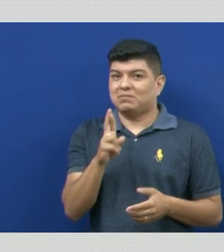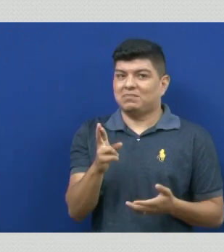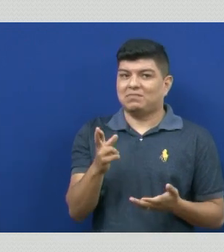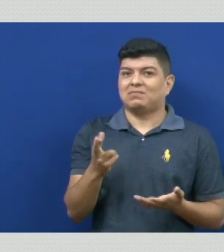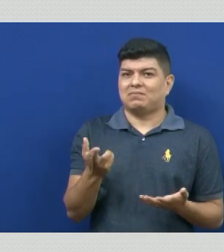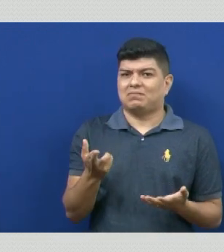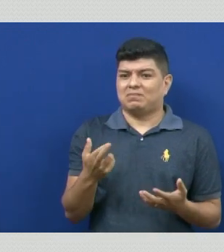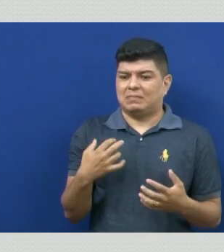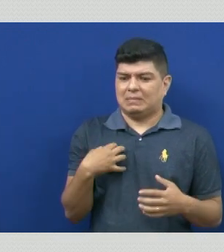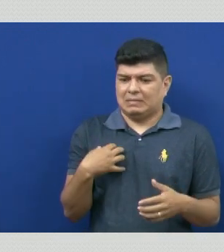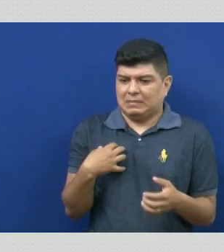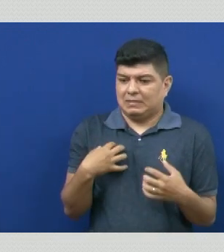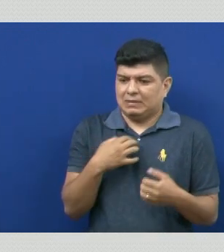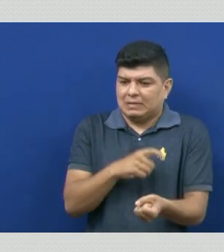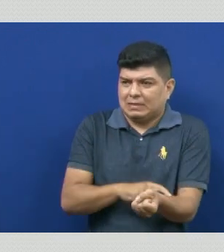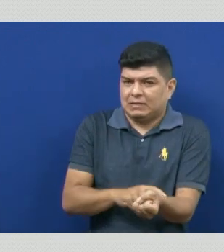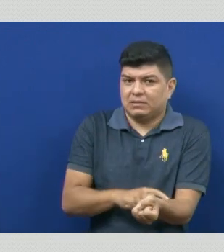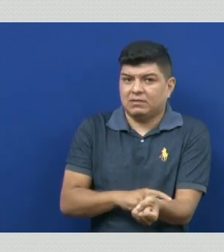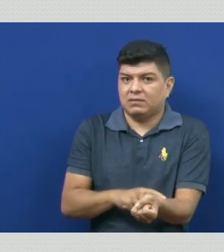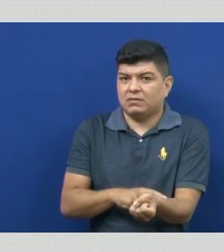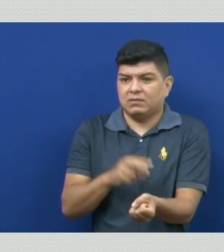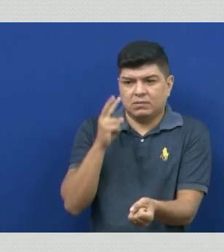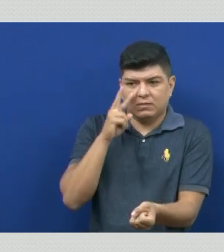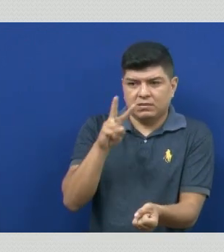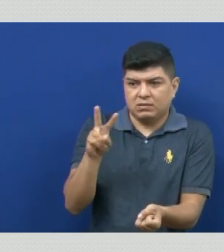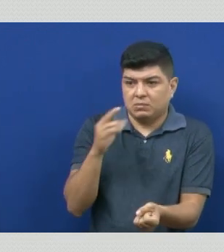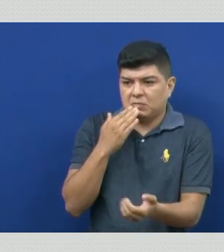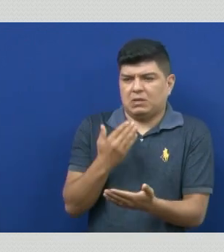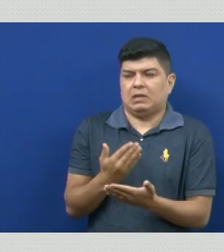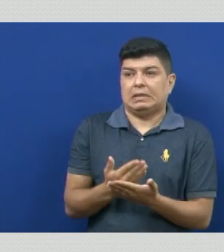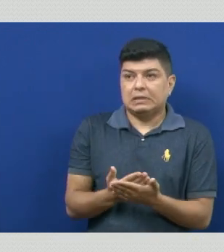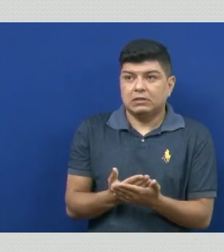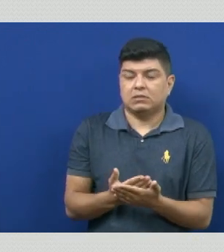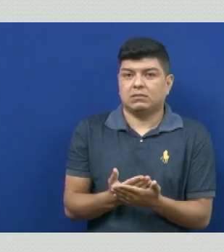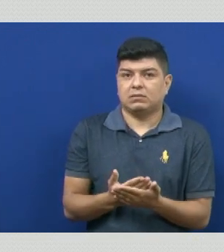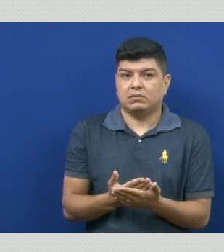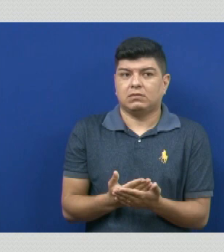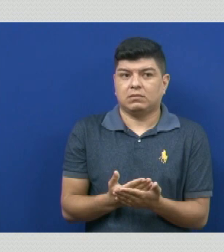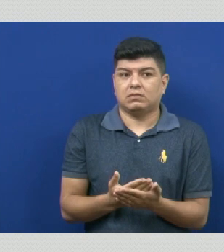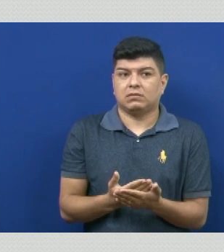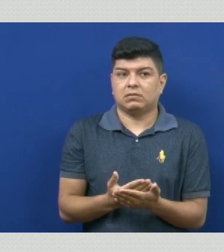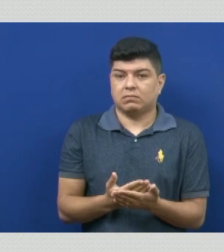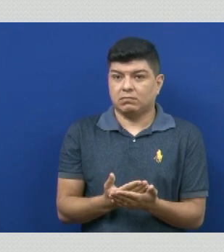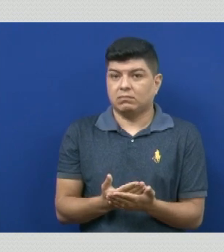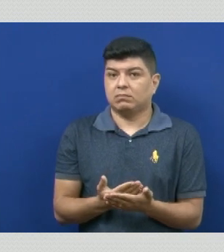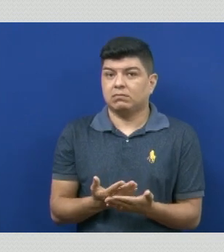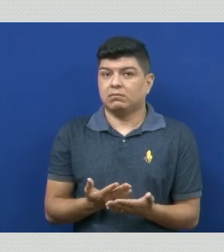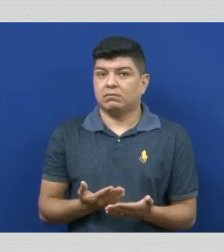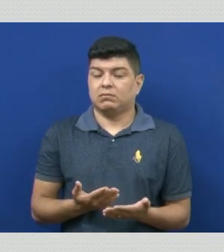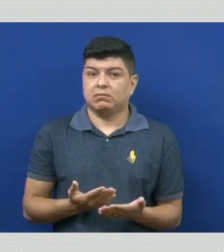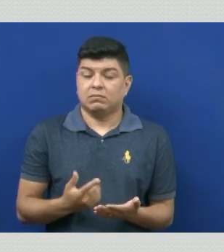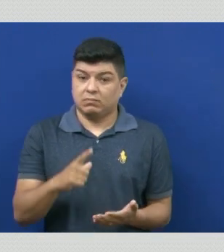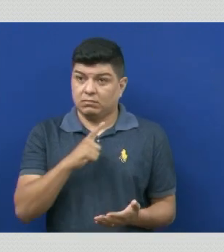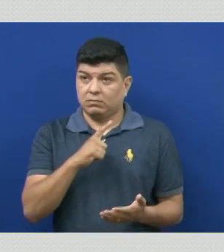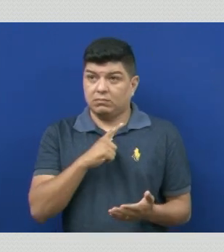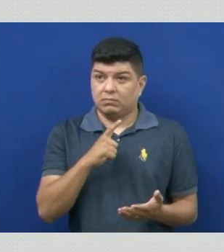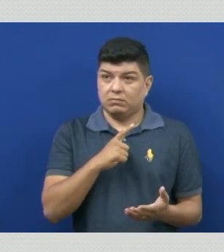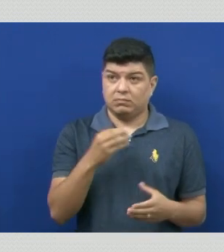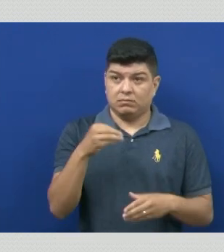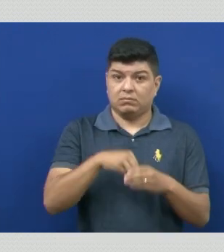como uma vara verde. Vi uma coisa que me assustou terrivelmente. Nesse caso também temos que